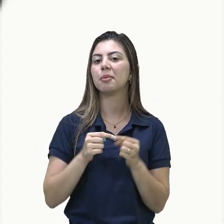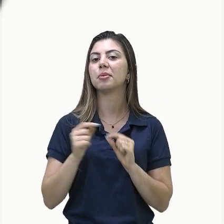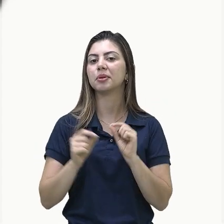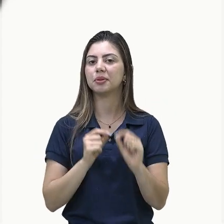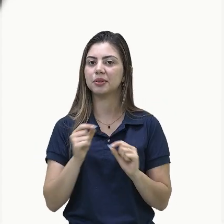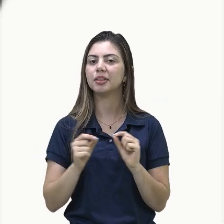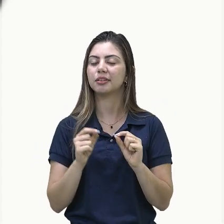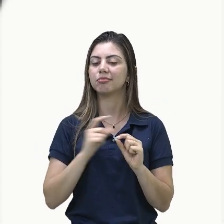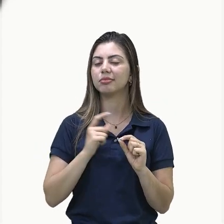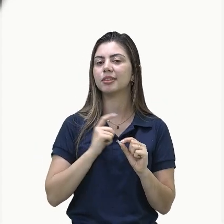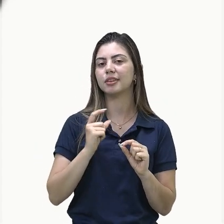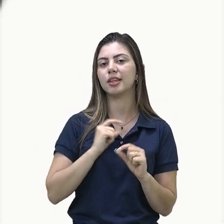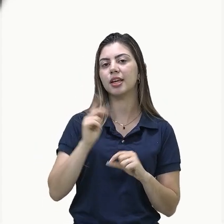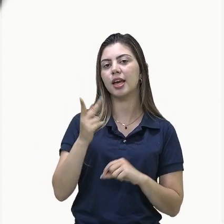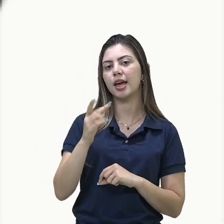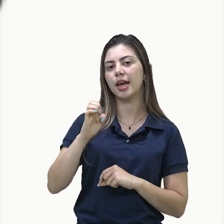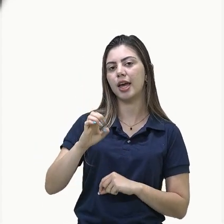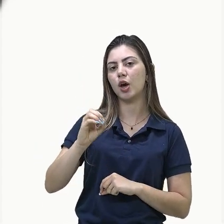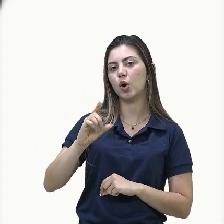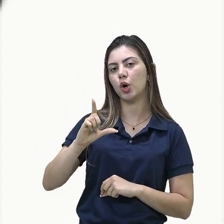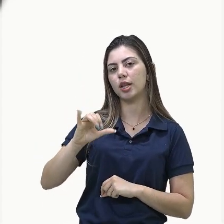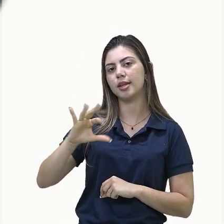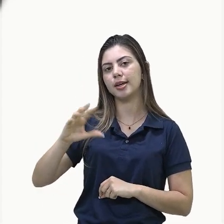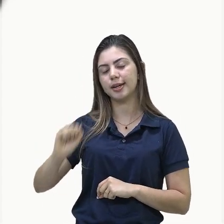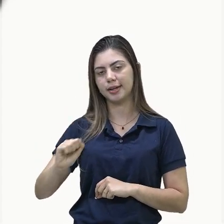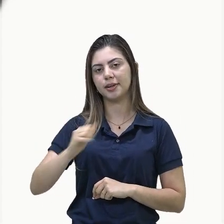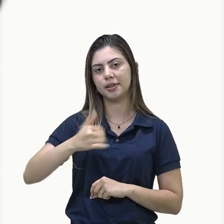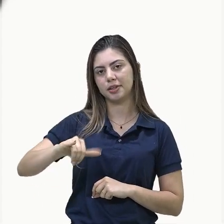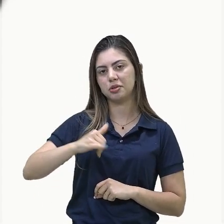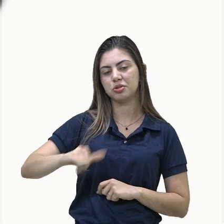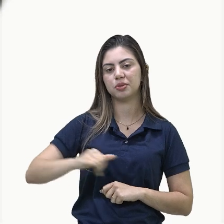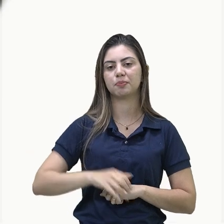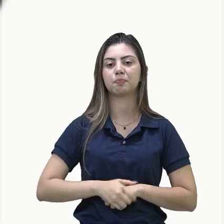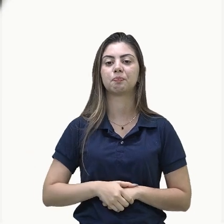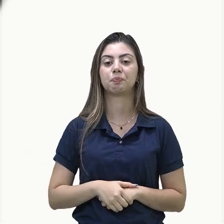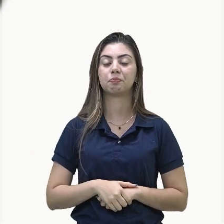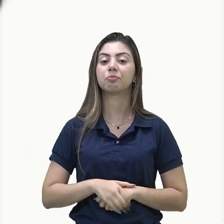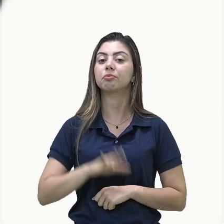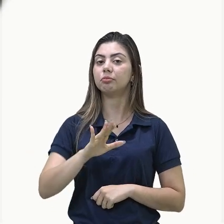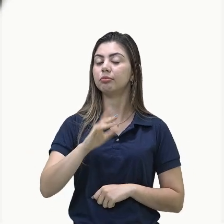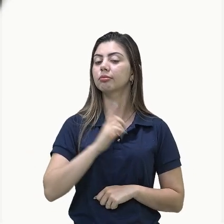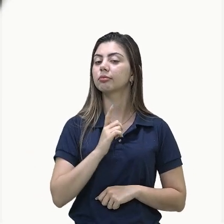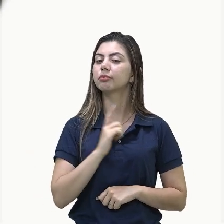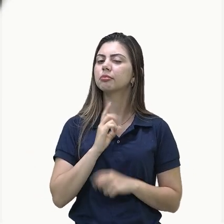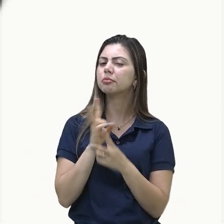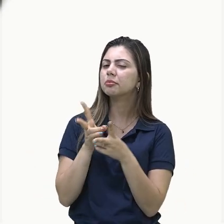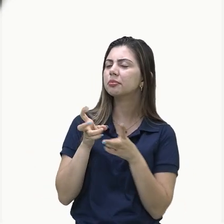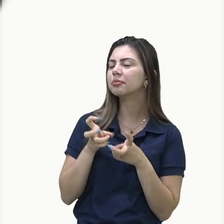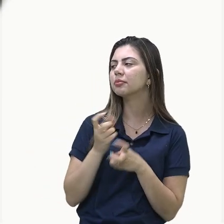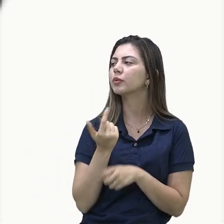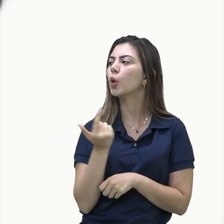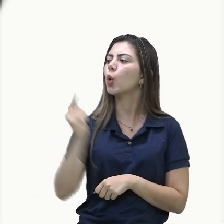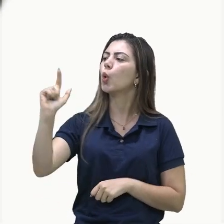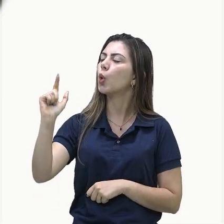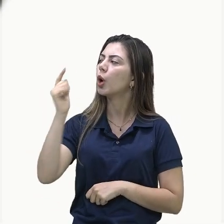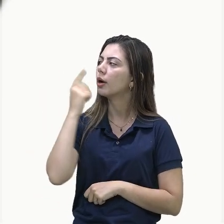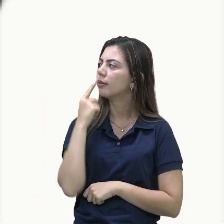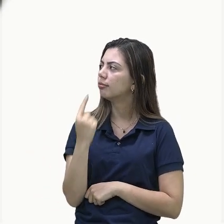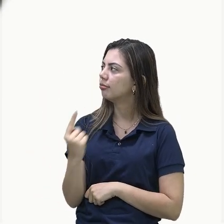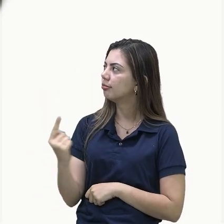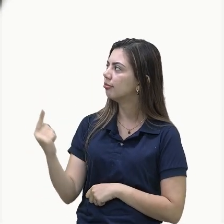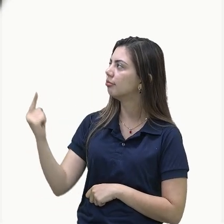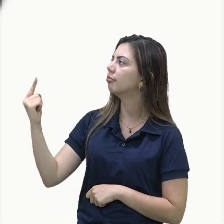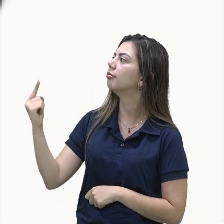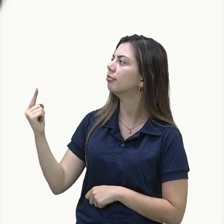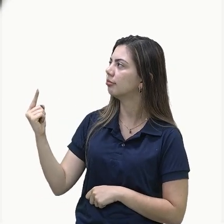energia elétrica em energia eólica. Além disso, né, pessoal, também temos a transformação da energia